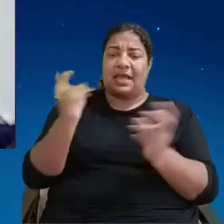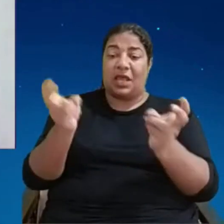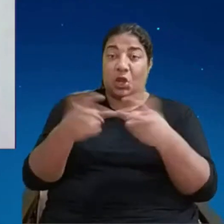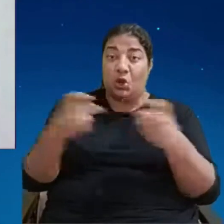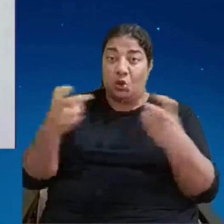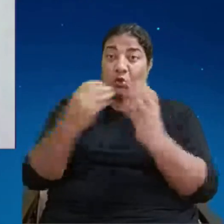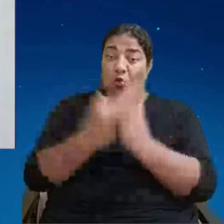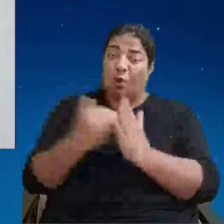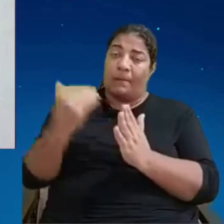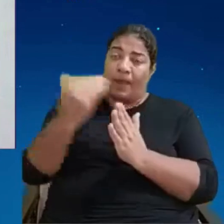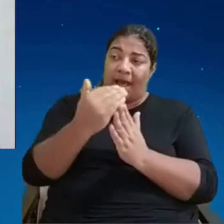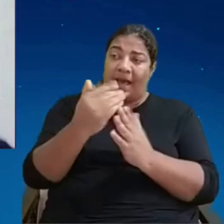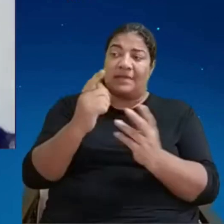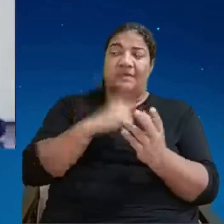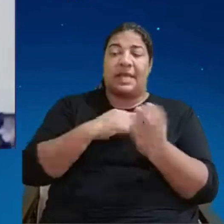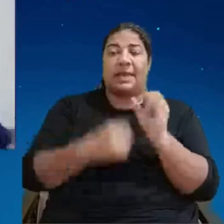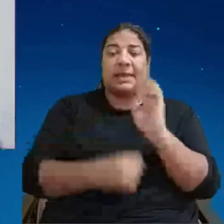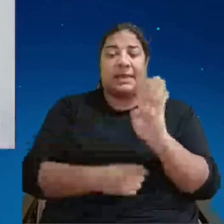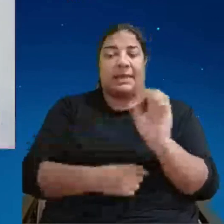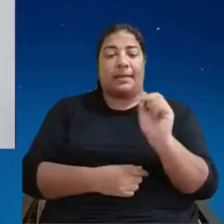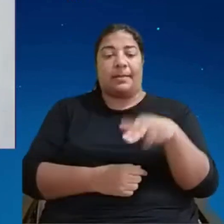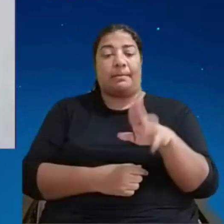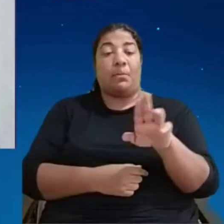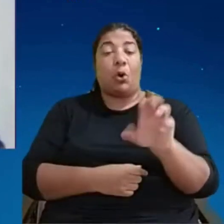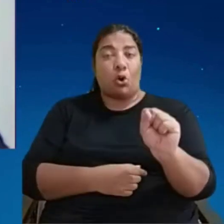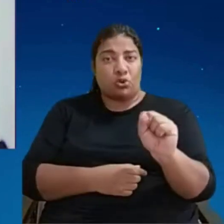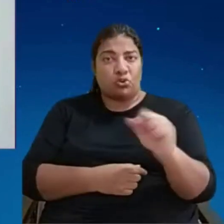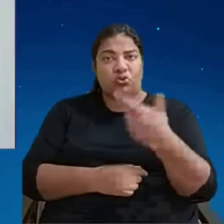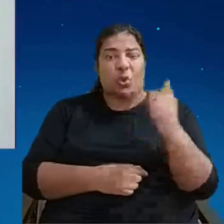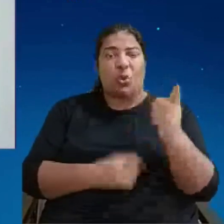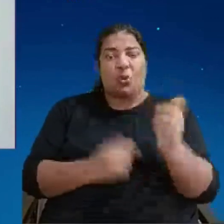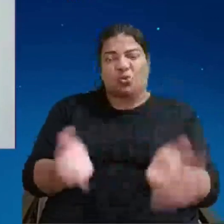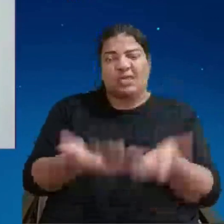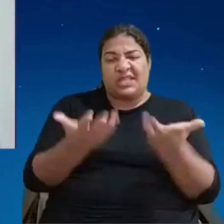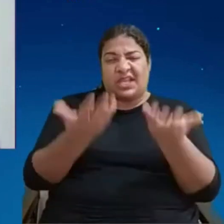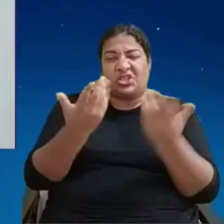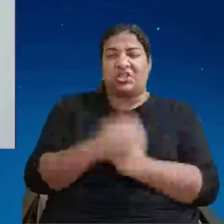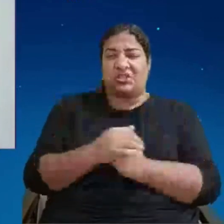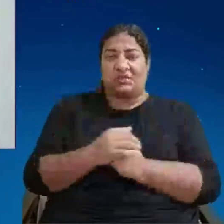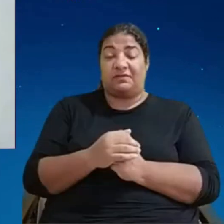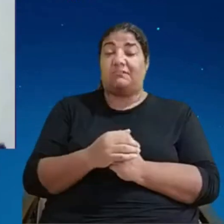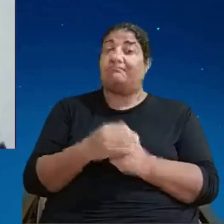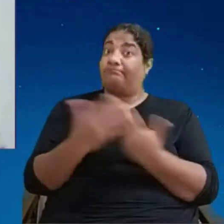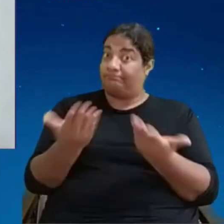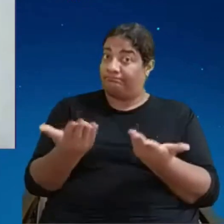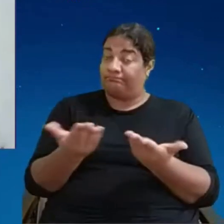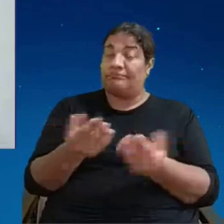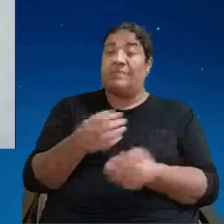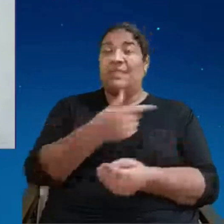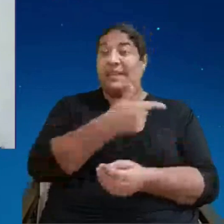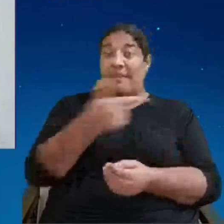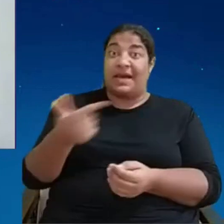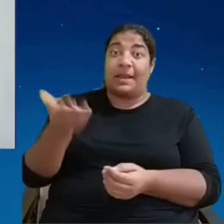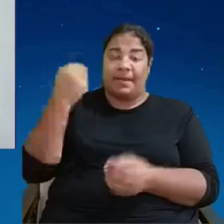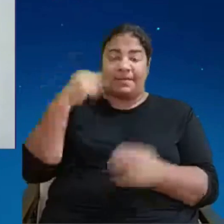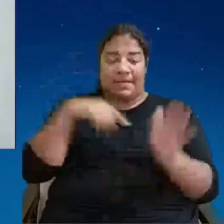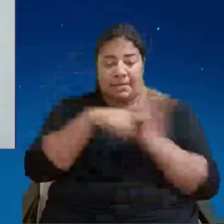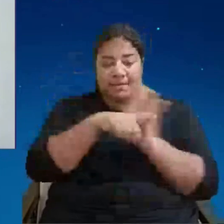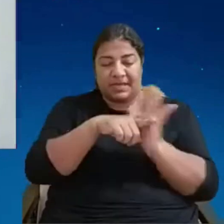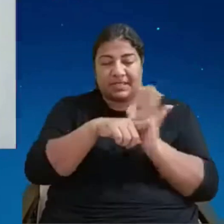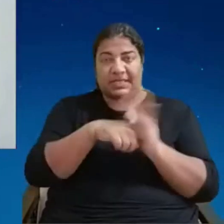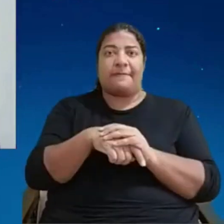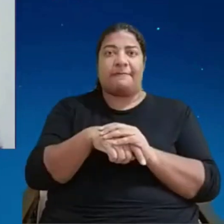do Estudante, que é uma coisa fortíssima, que foi a semana passada. 20% de desconto para os